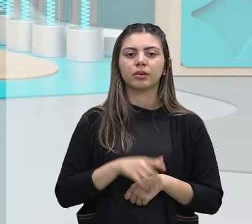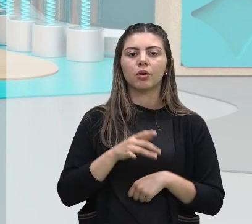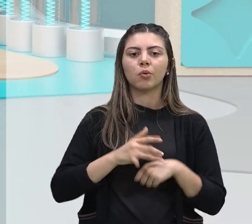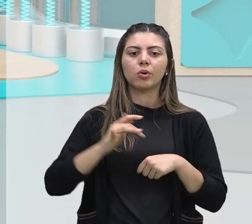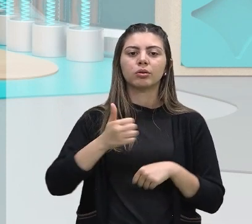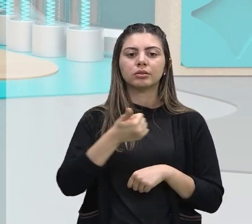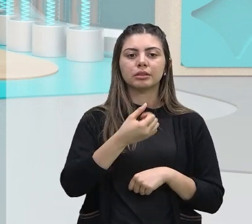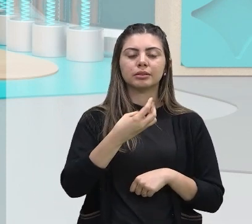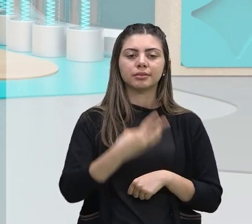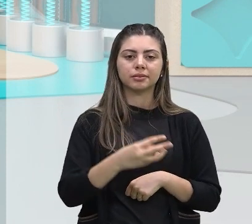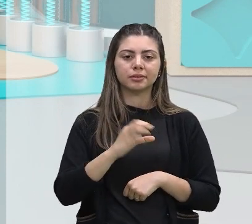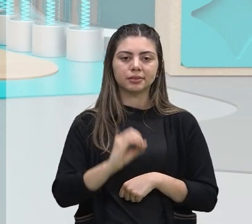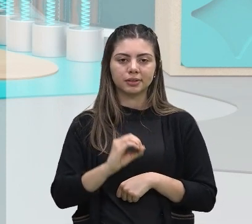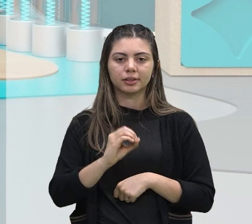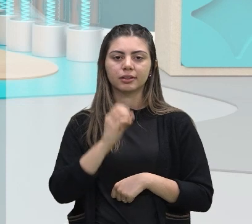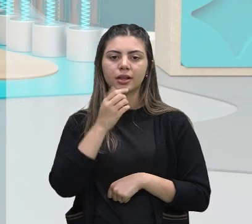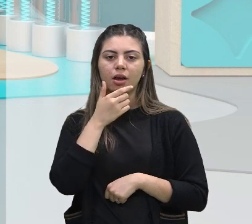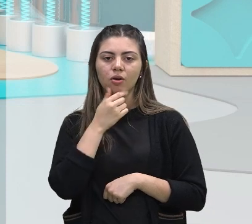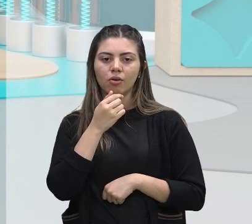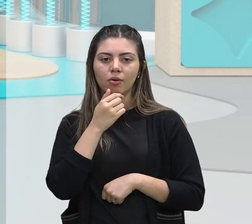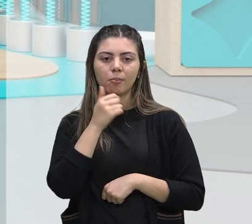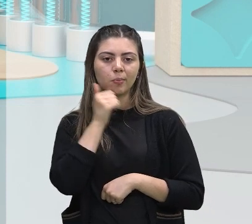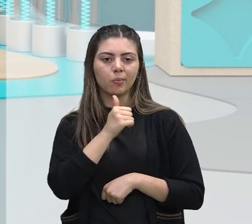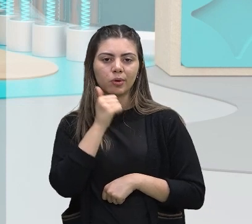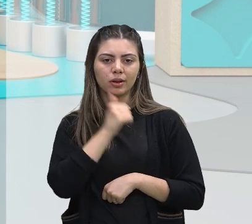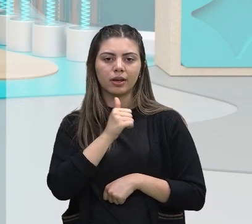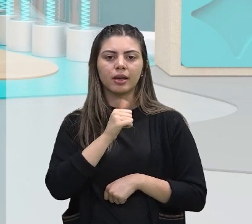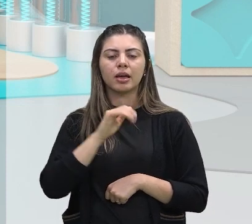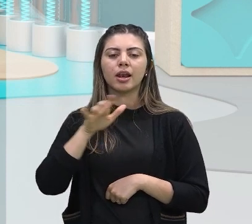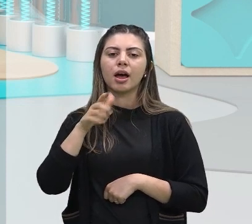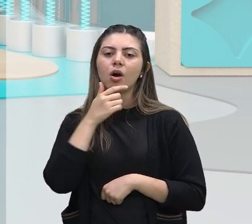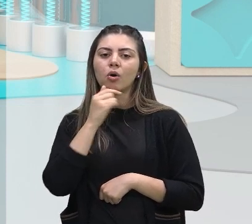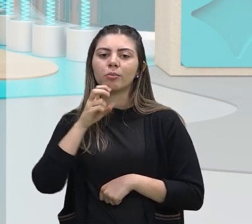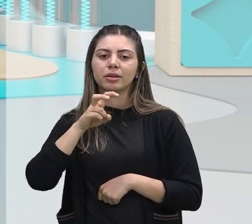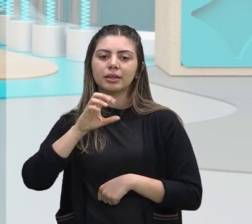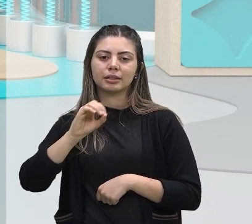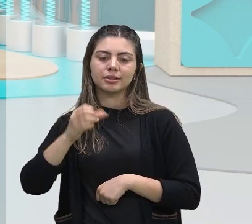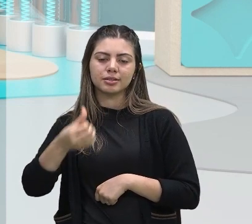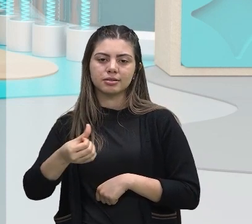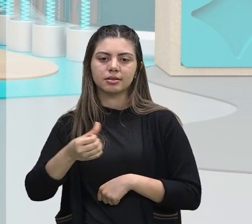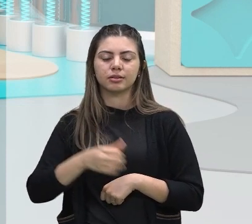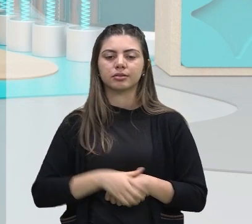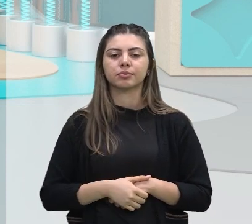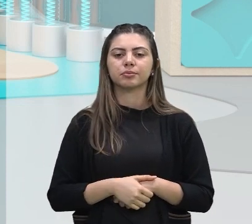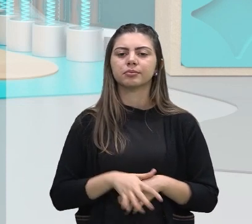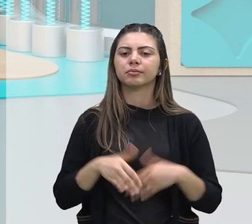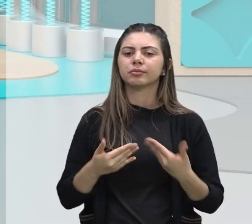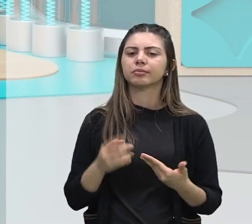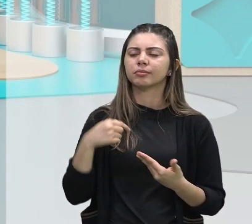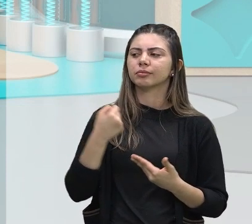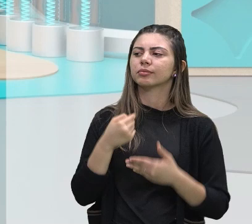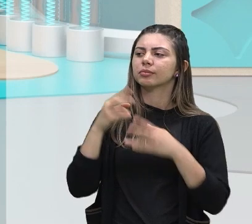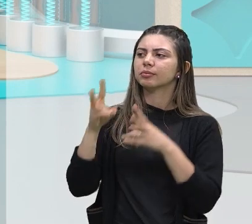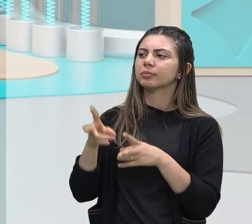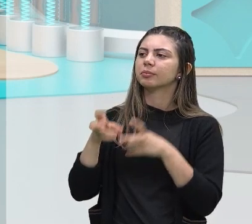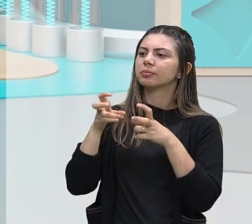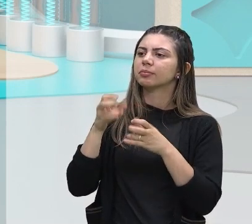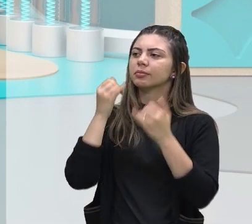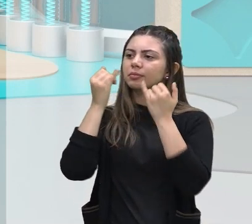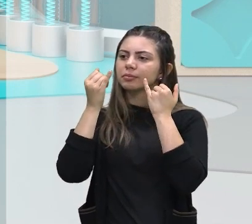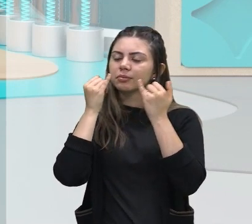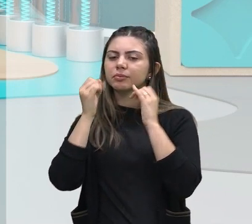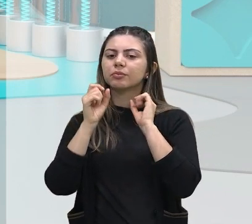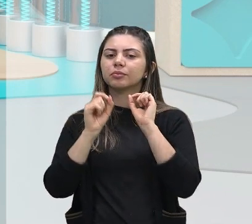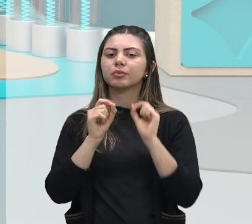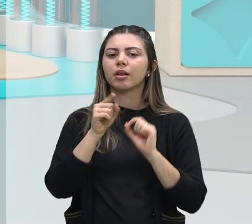o masculino teve mais, né? 506. Então, a gente pode observar que